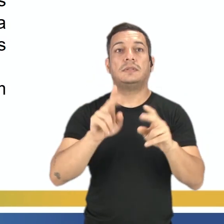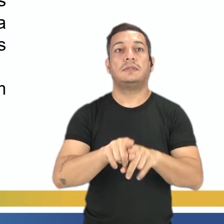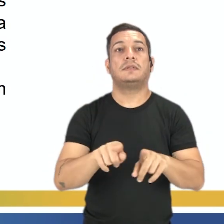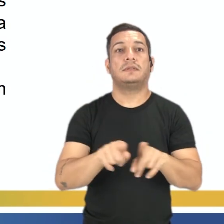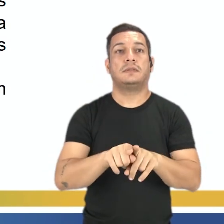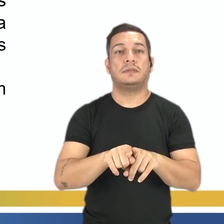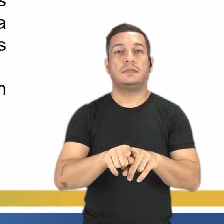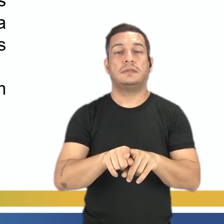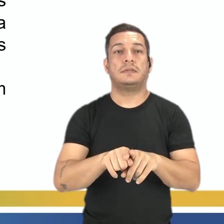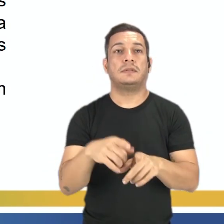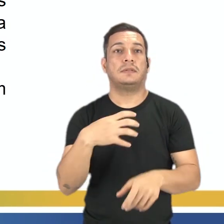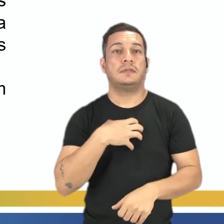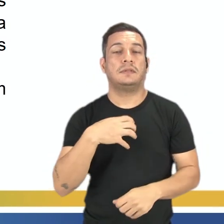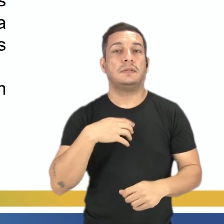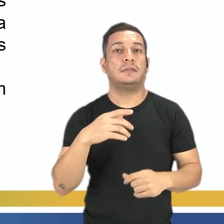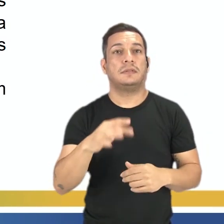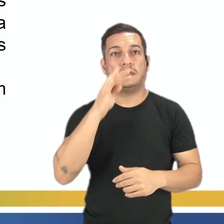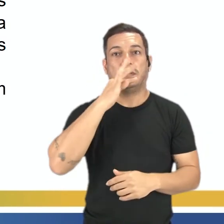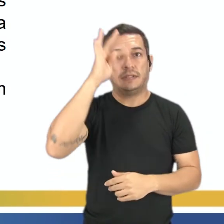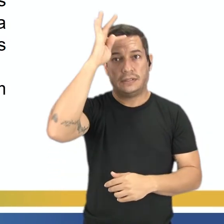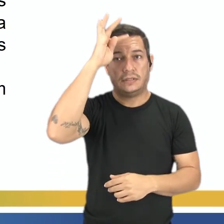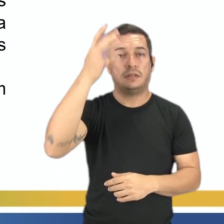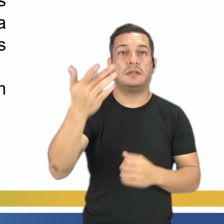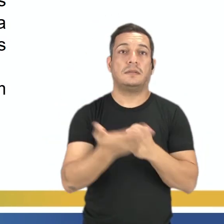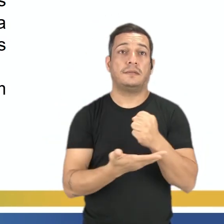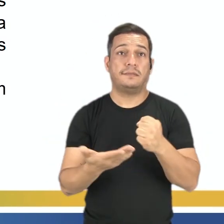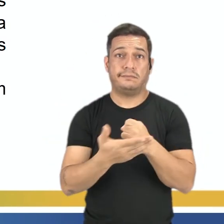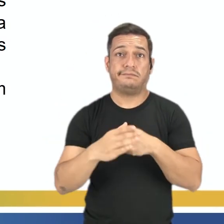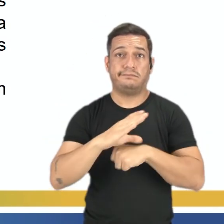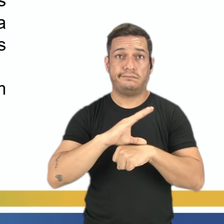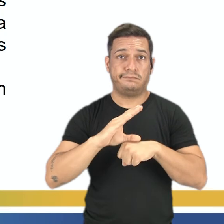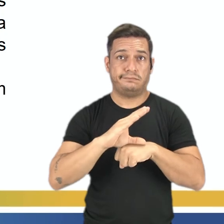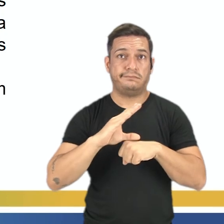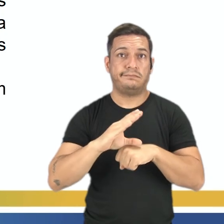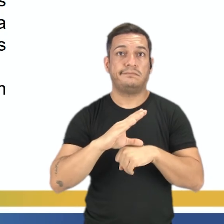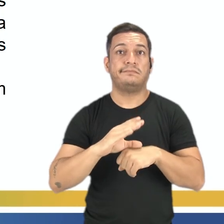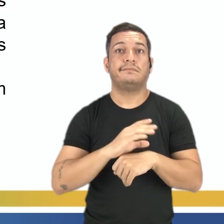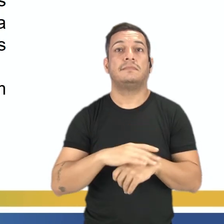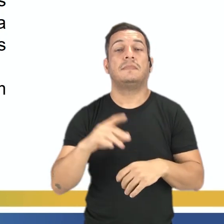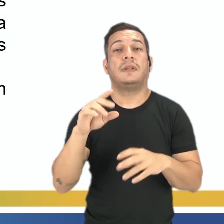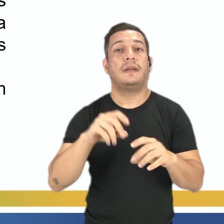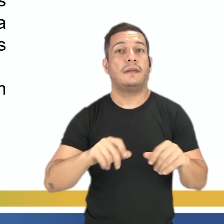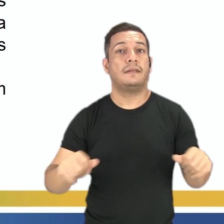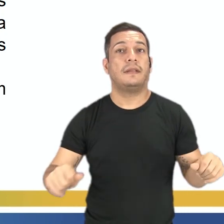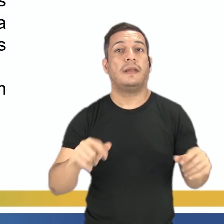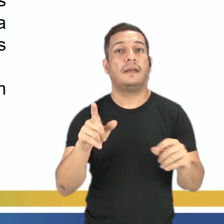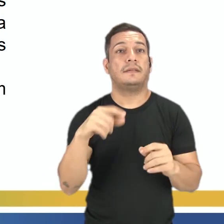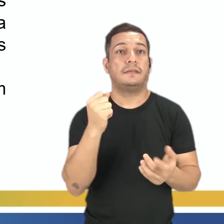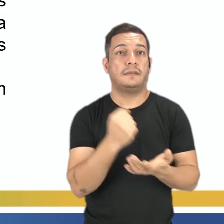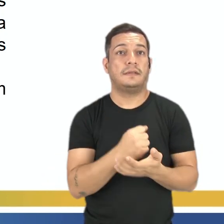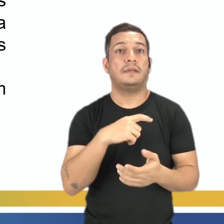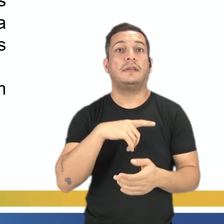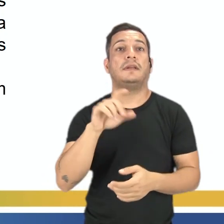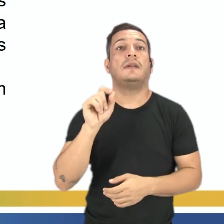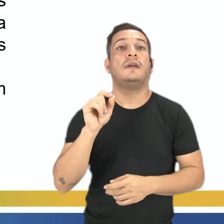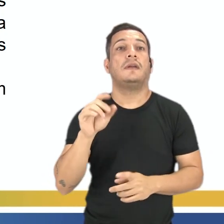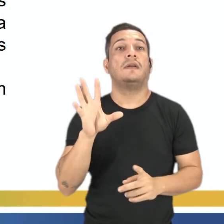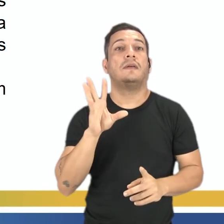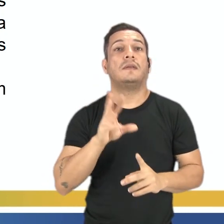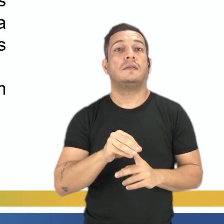seus hábitos e tradições. Com base na Constituição, essas terras demarcadas têm